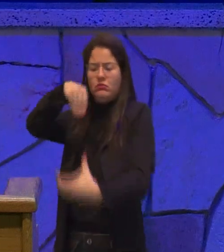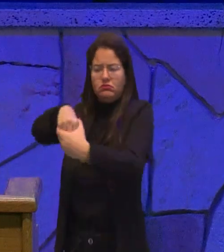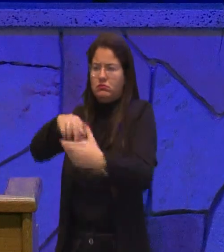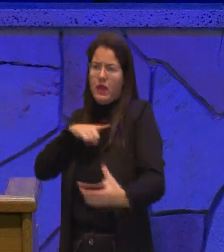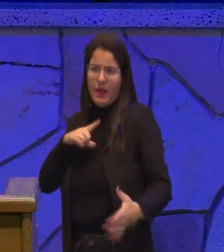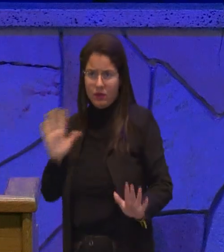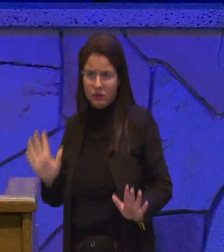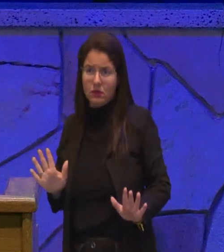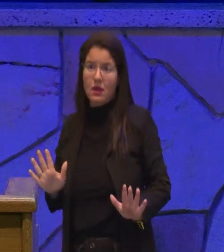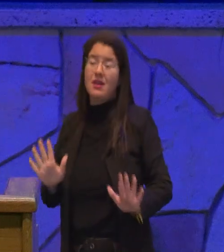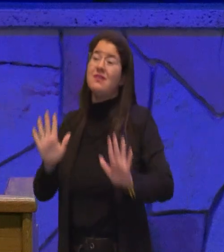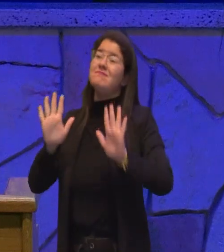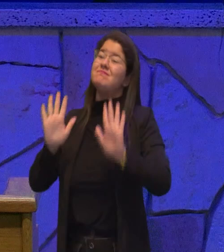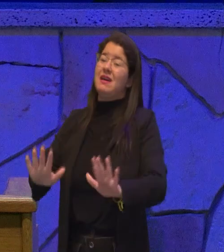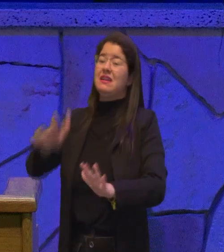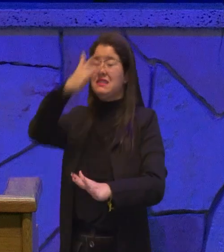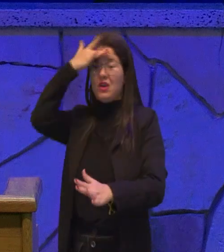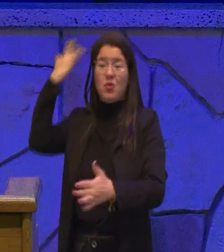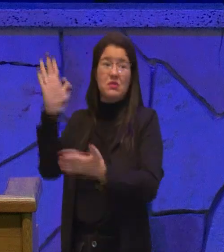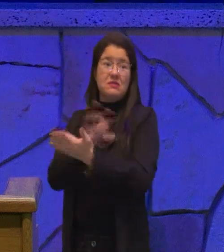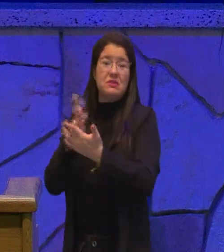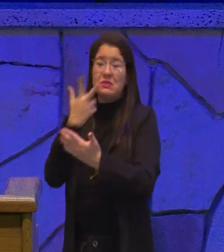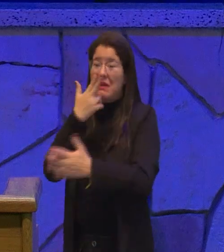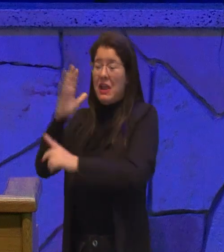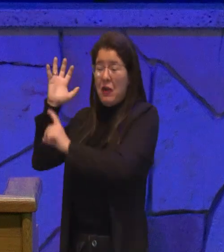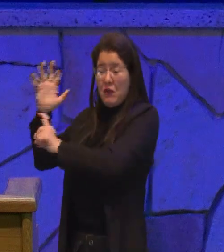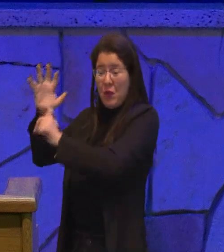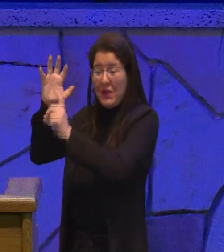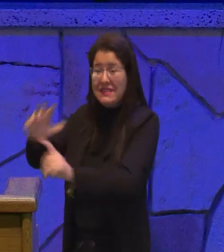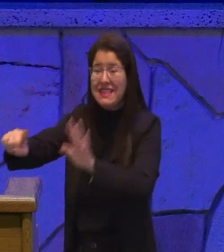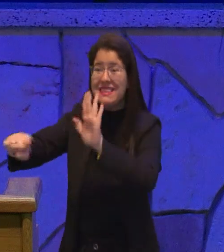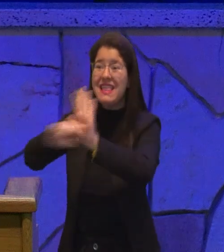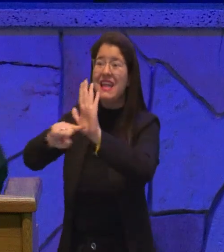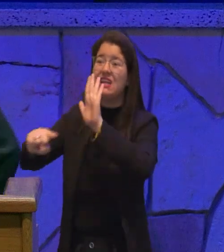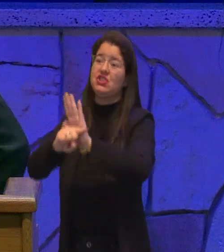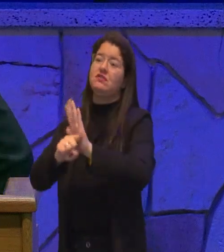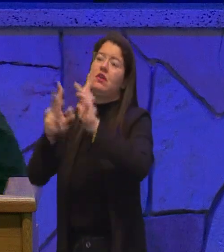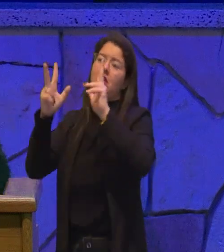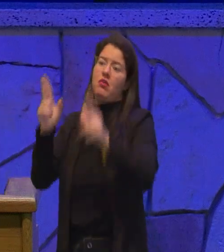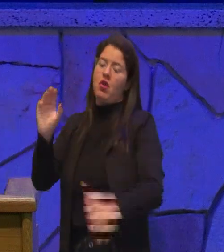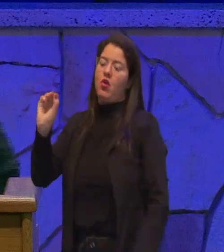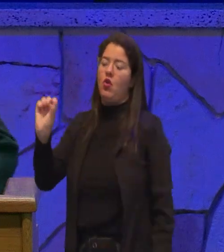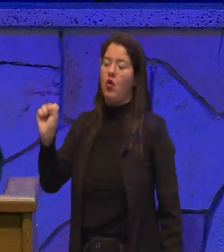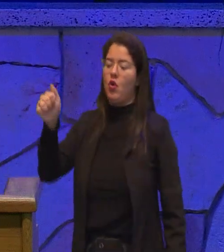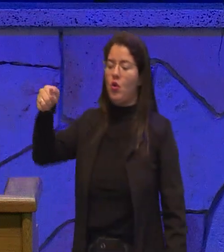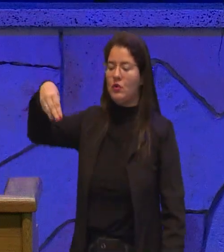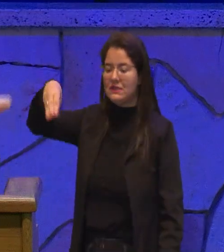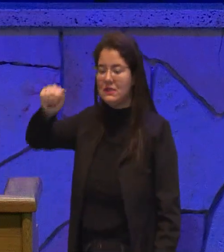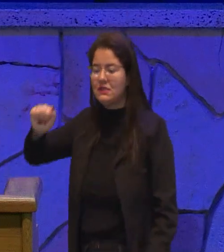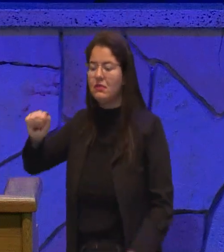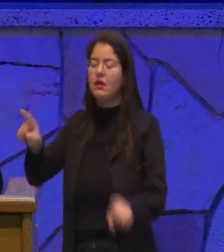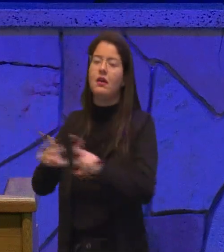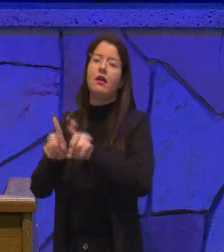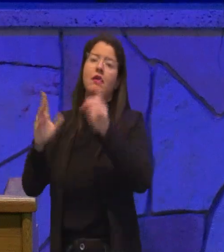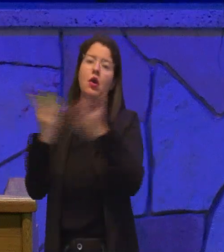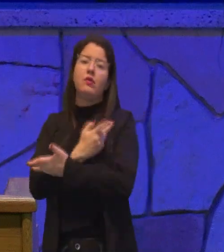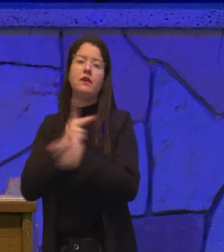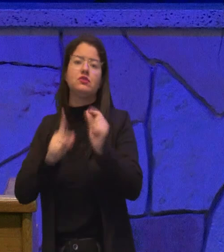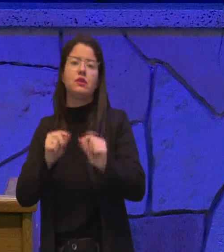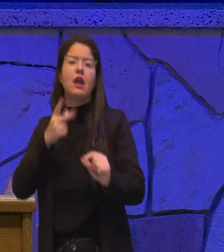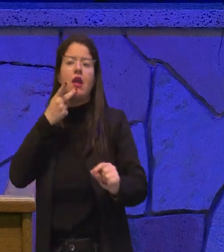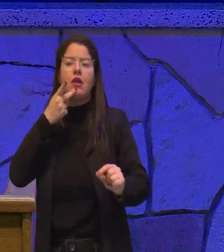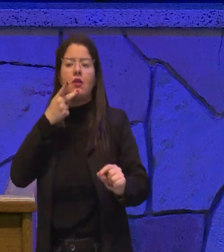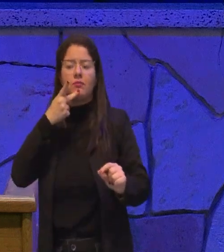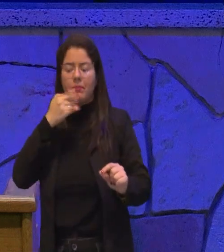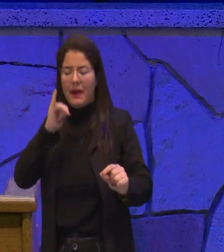que deformam esta imagem, como citei aqui Osama Bin Laden. Aquele filho que destrói a reputação do pai ou